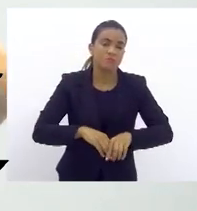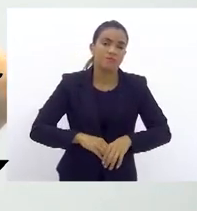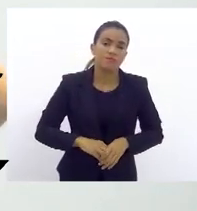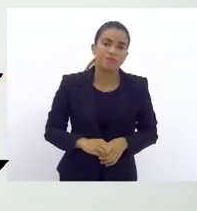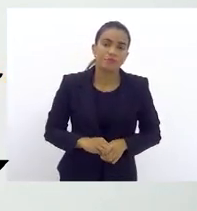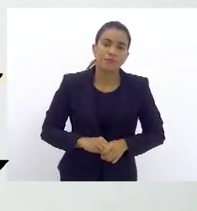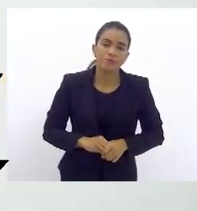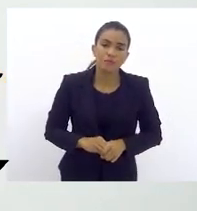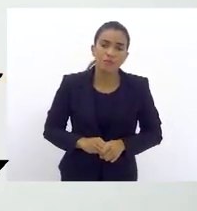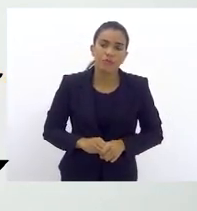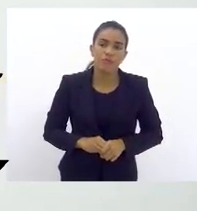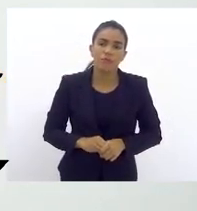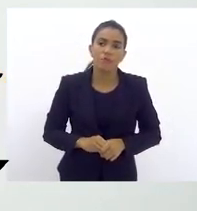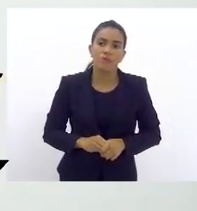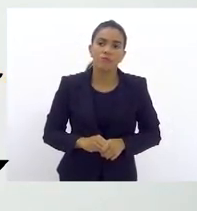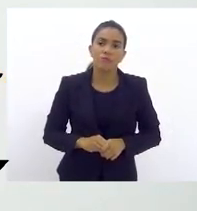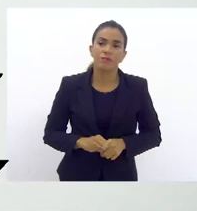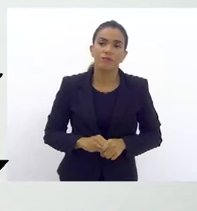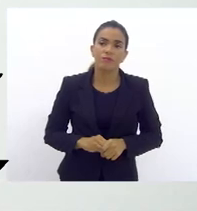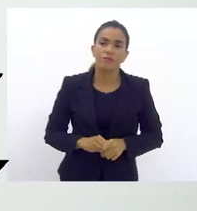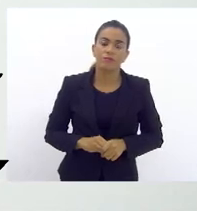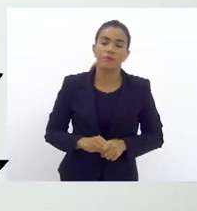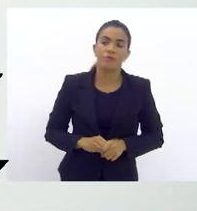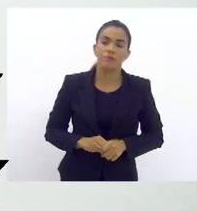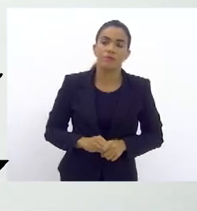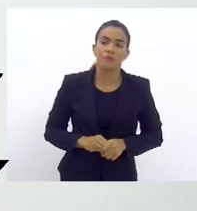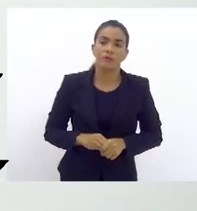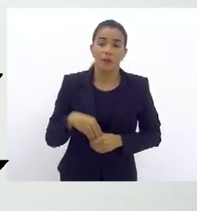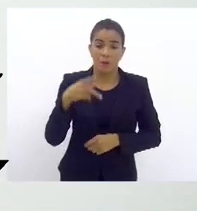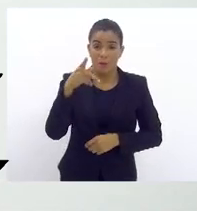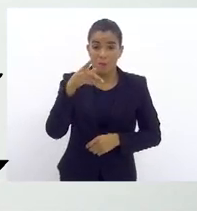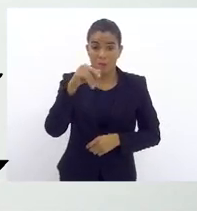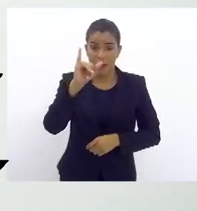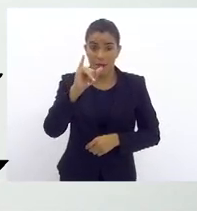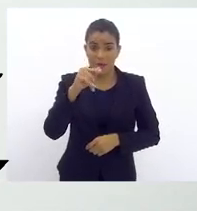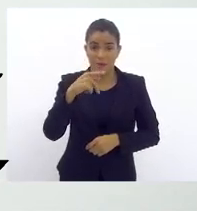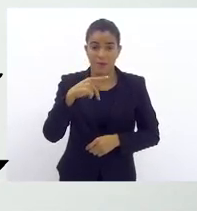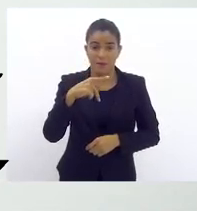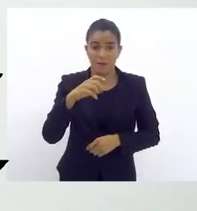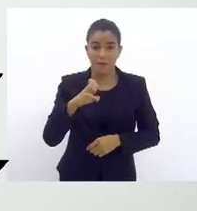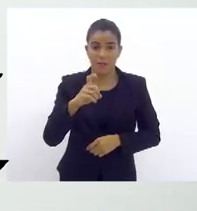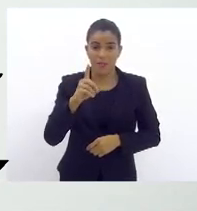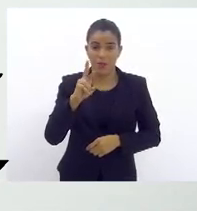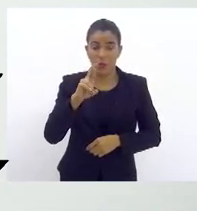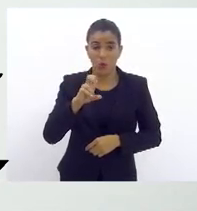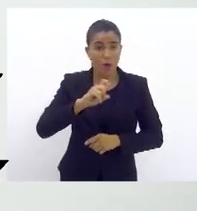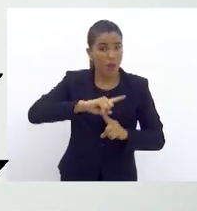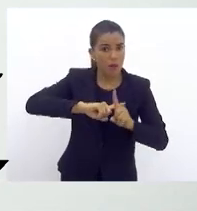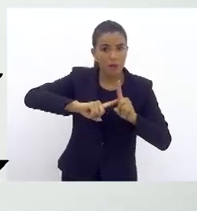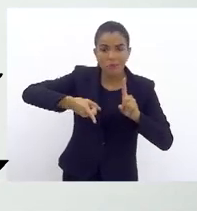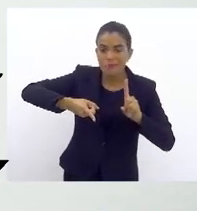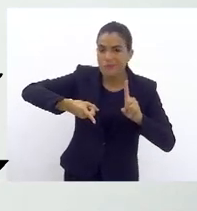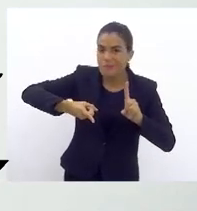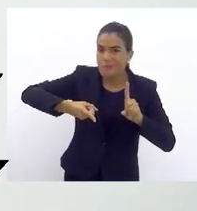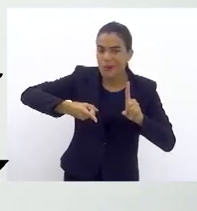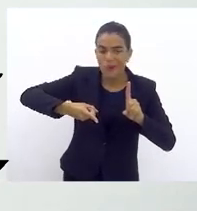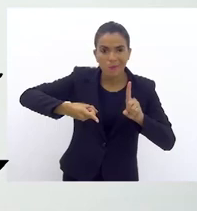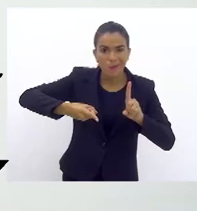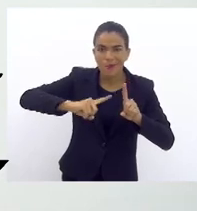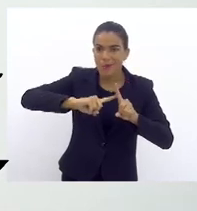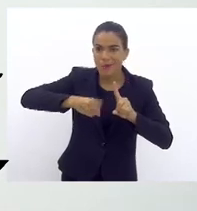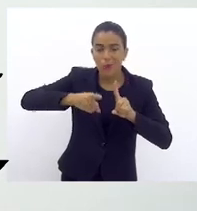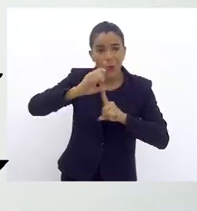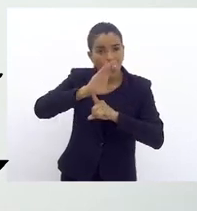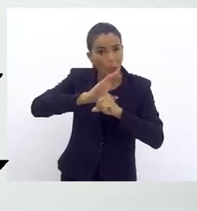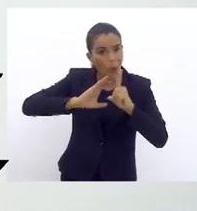de que foi o pai Pedro que foi impedido de fazer